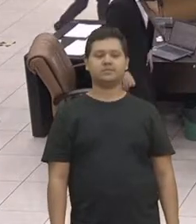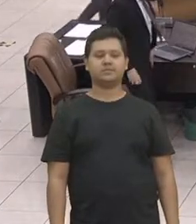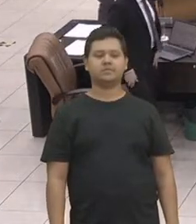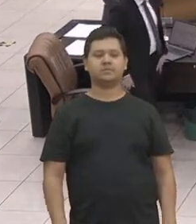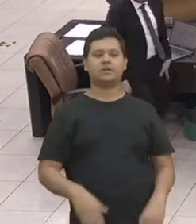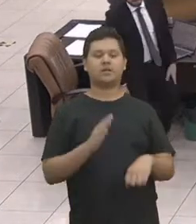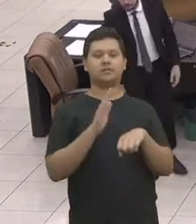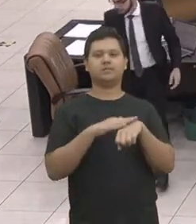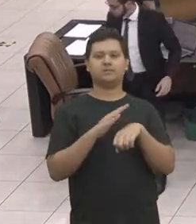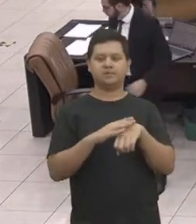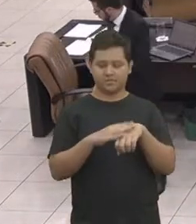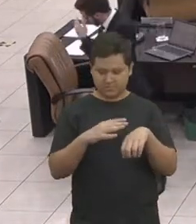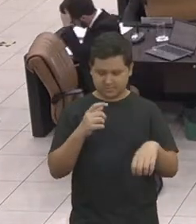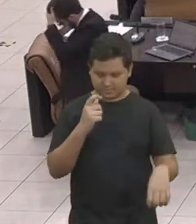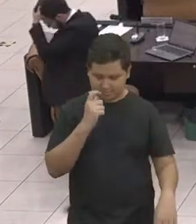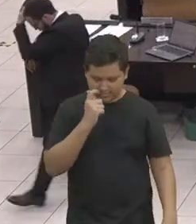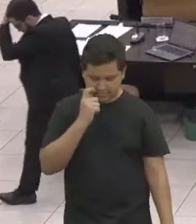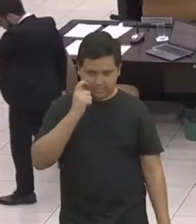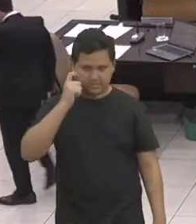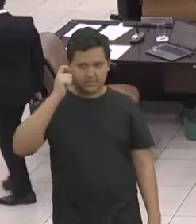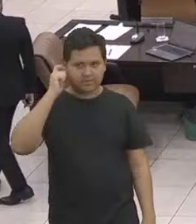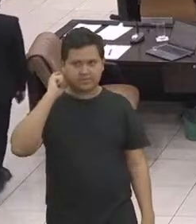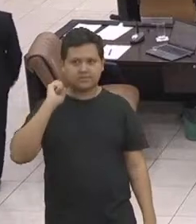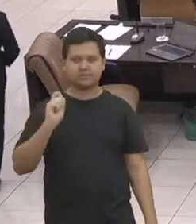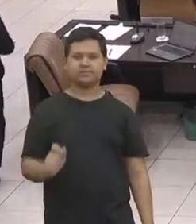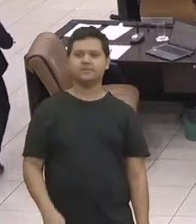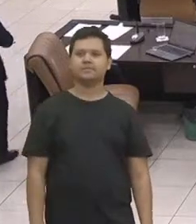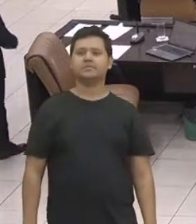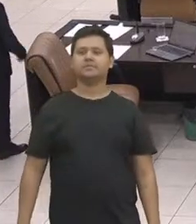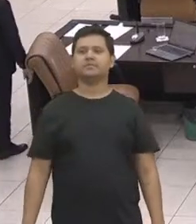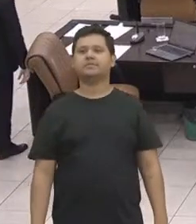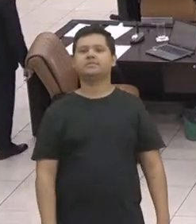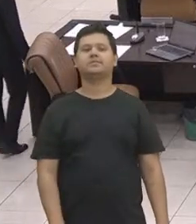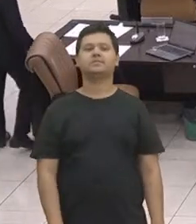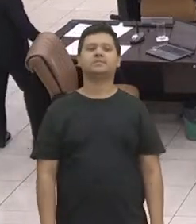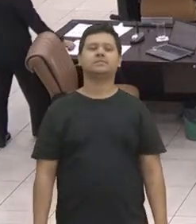chamo o vereador Gabriel Belém para ocupar a tribuna.